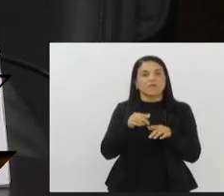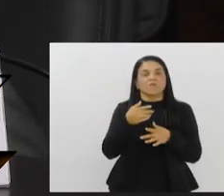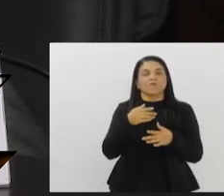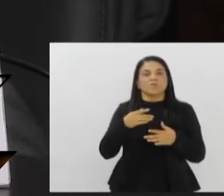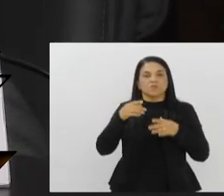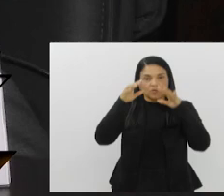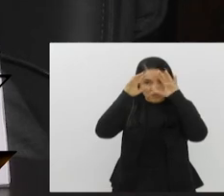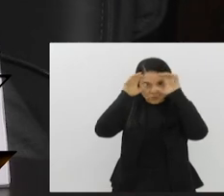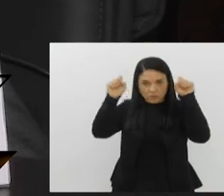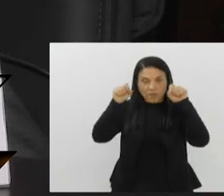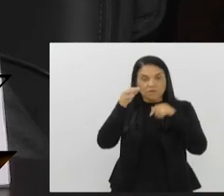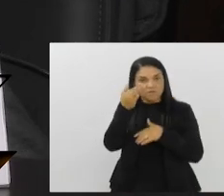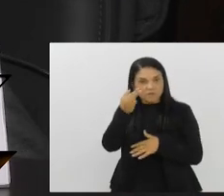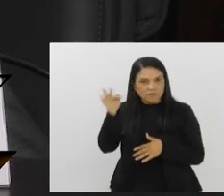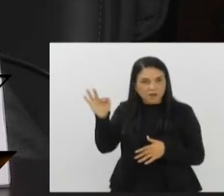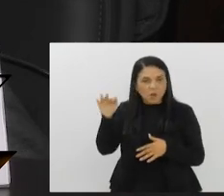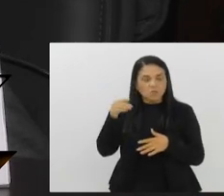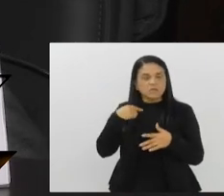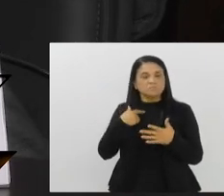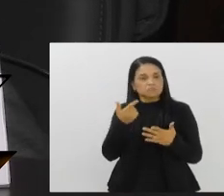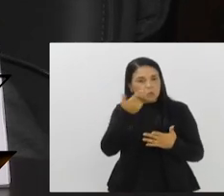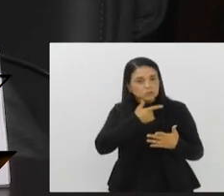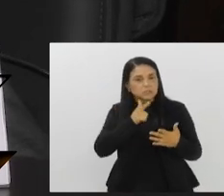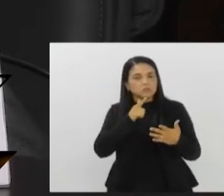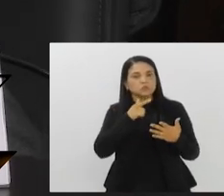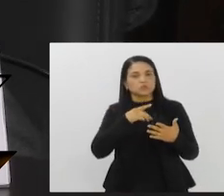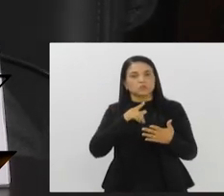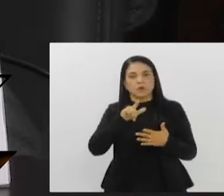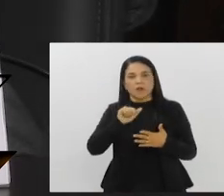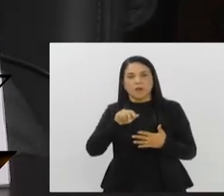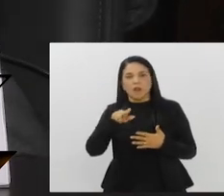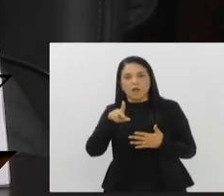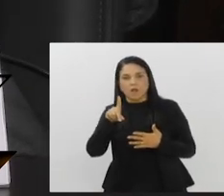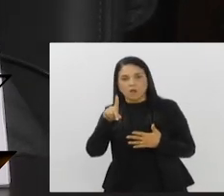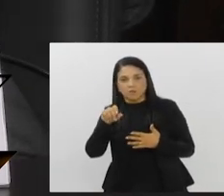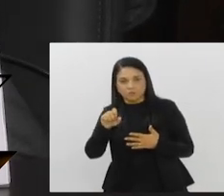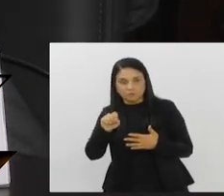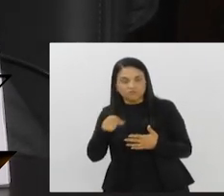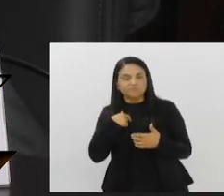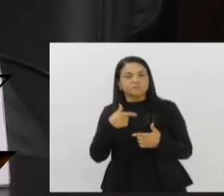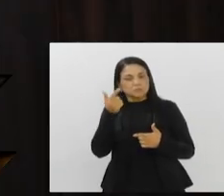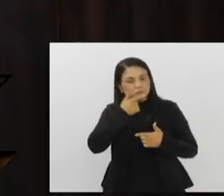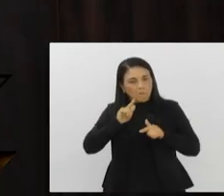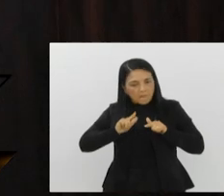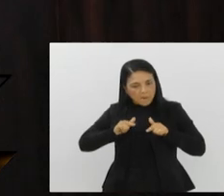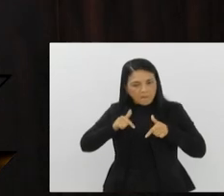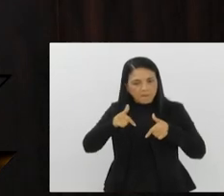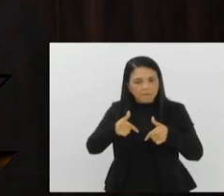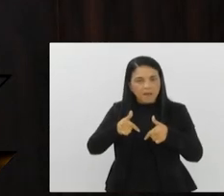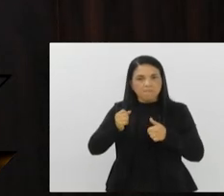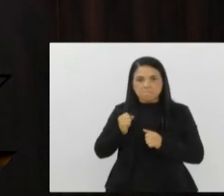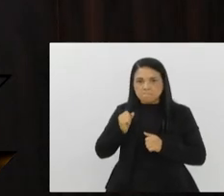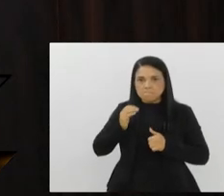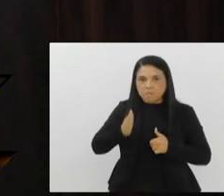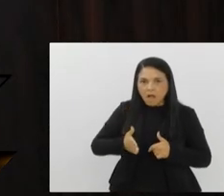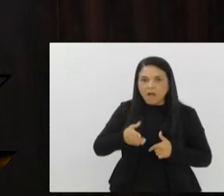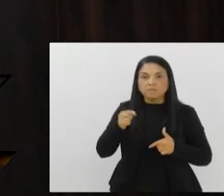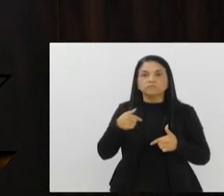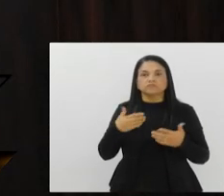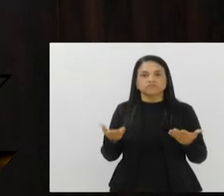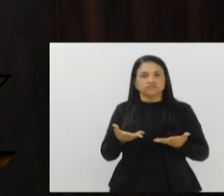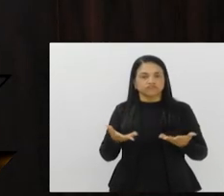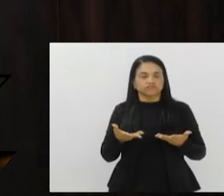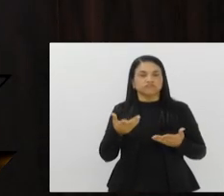áudios e graças a esse empenho essa atividade maravilhosa que ele exerceu é que hoje